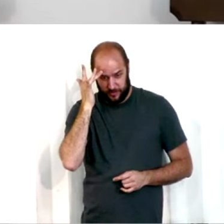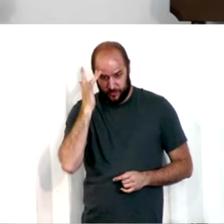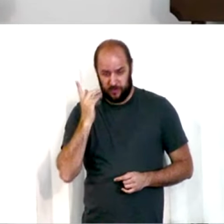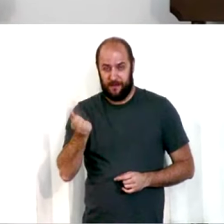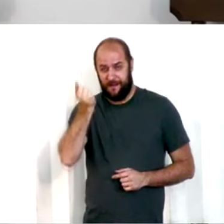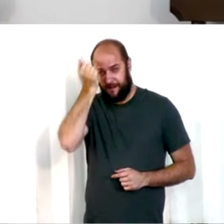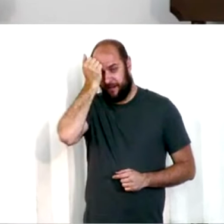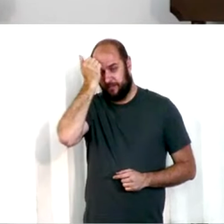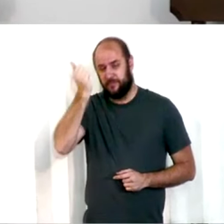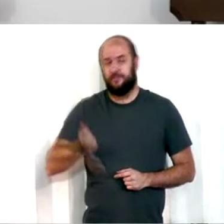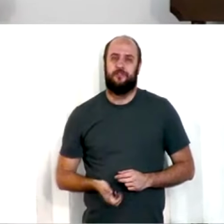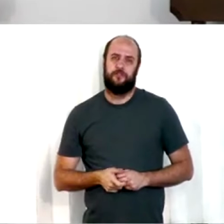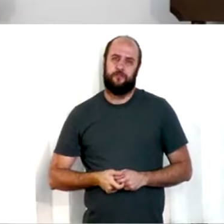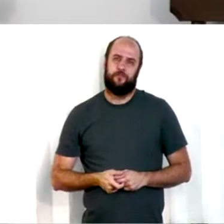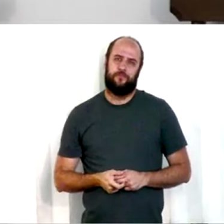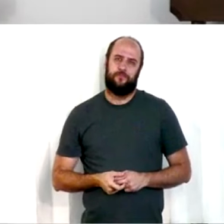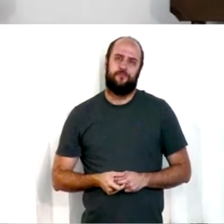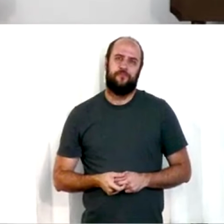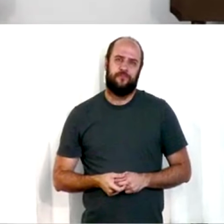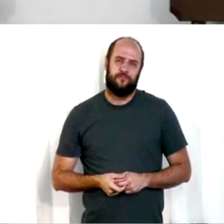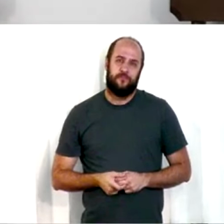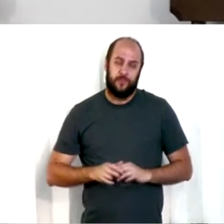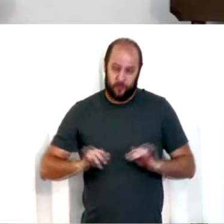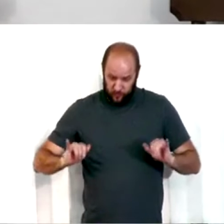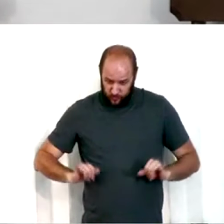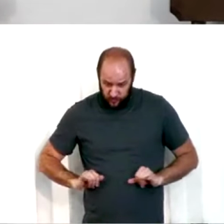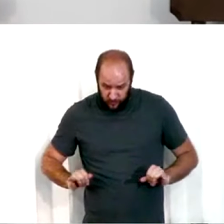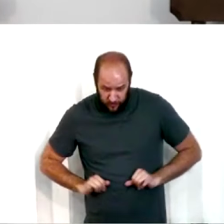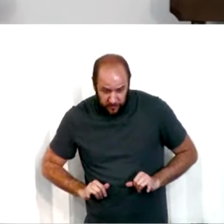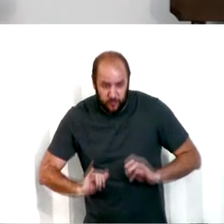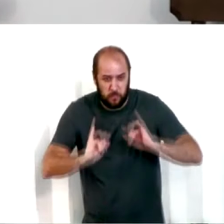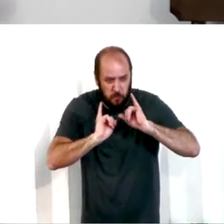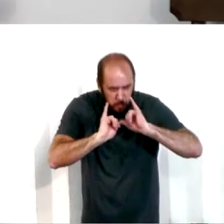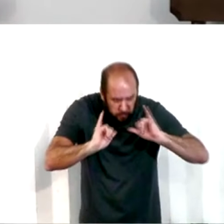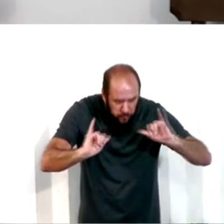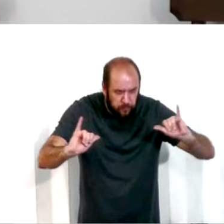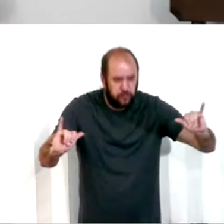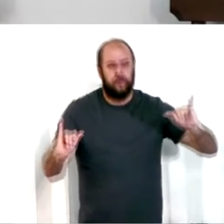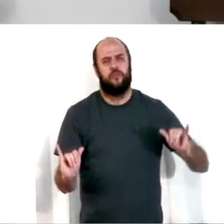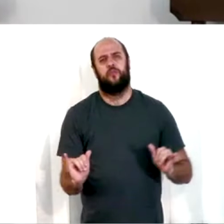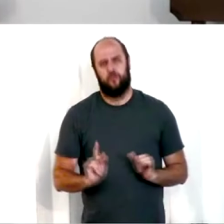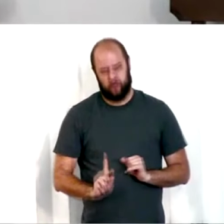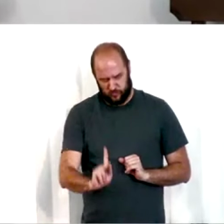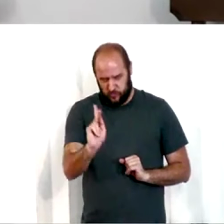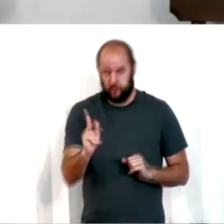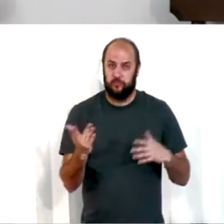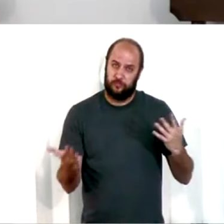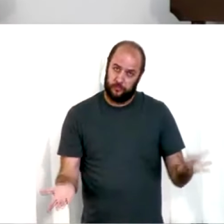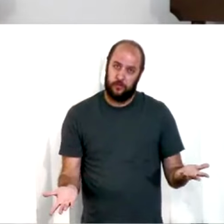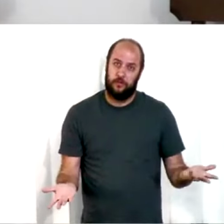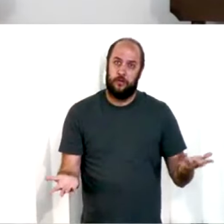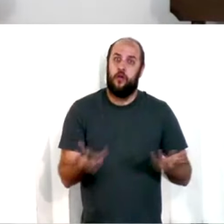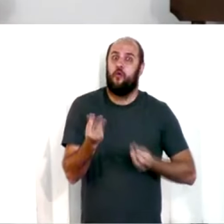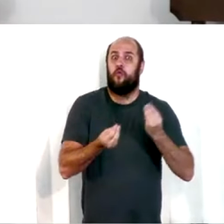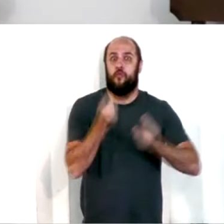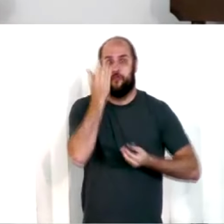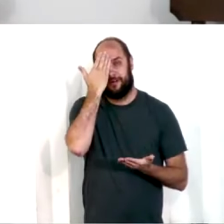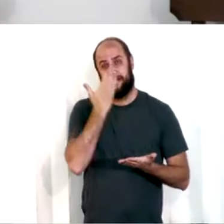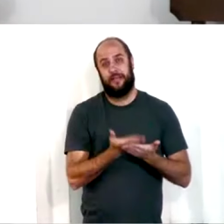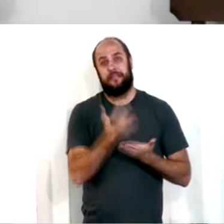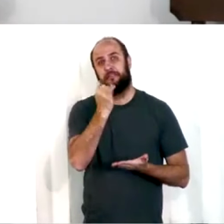arrepende. E o sofrimento de levar esta mensagem até aquela pessoa, afinal de contas, Romanos 10,14, como crerão naquele que